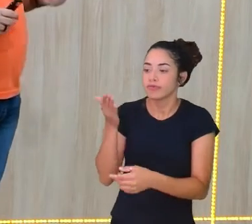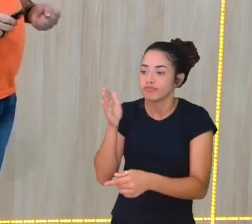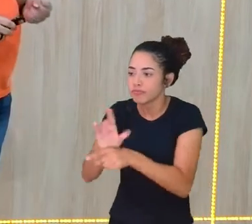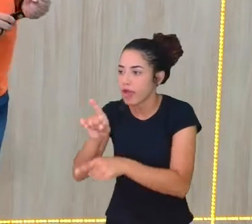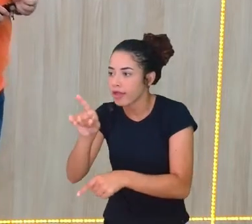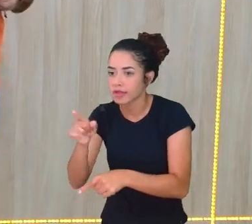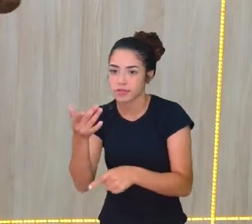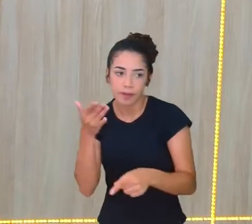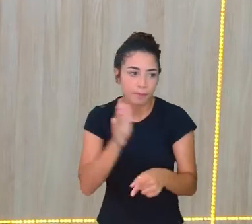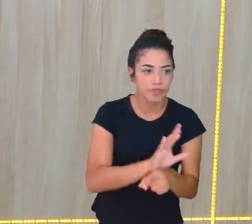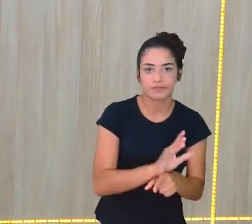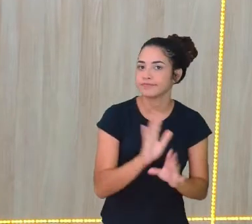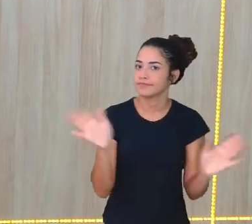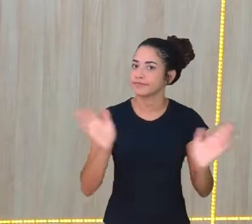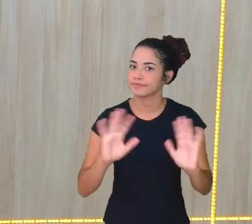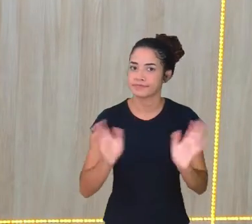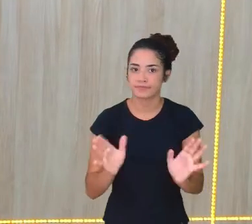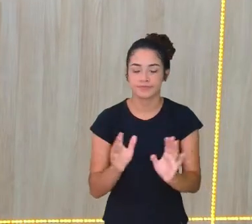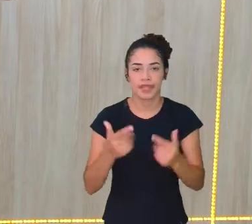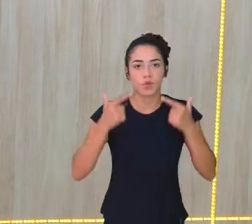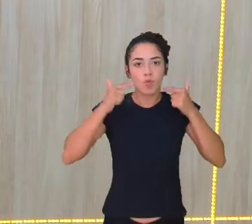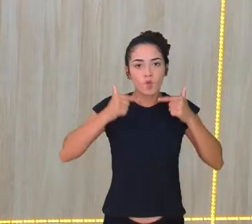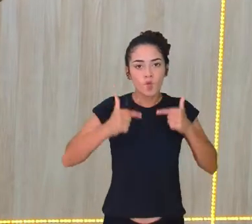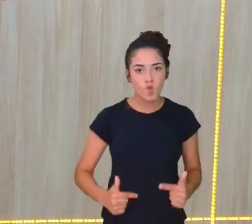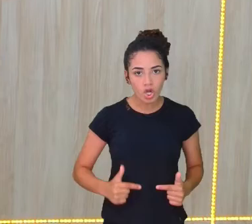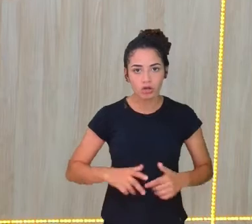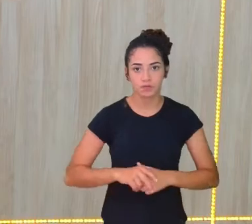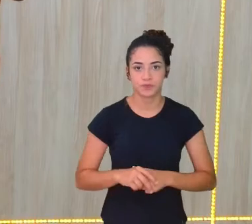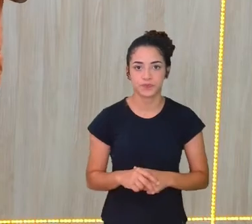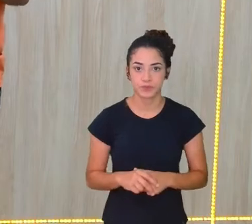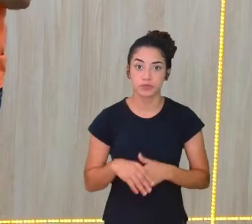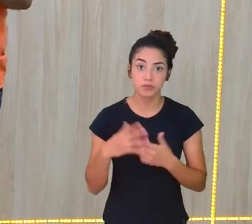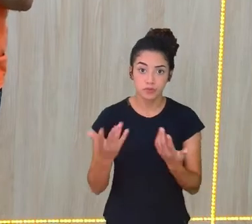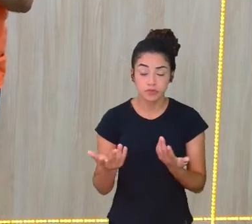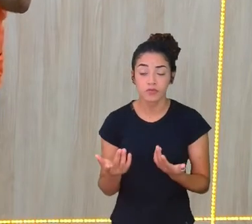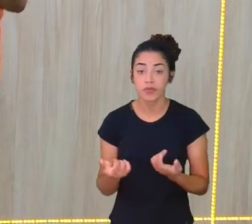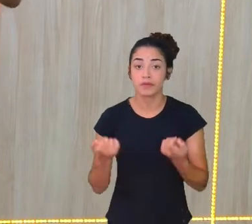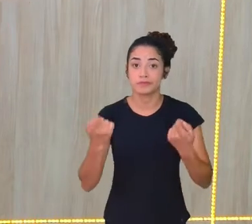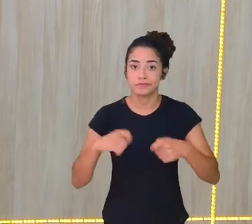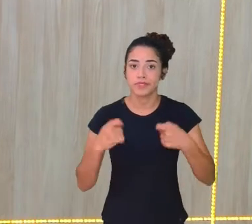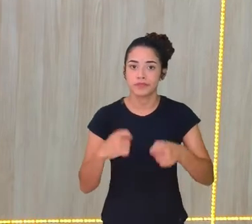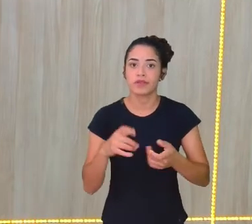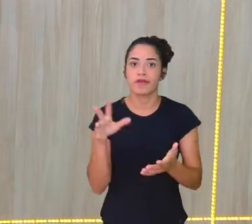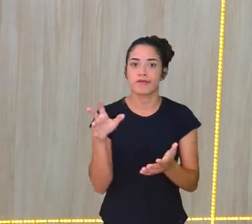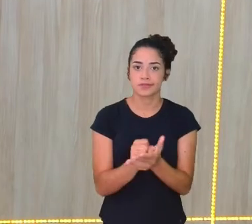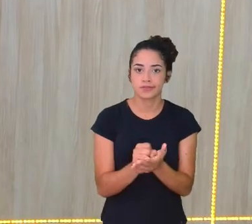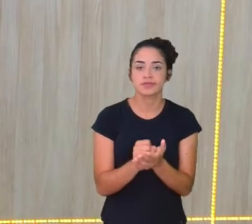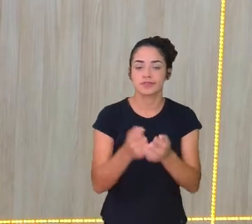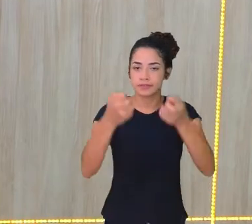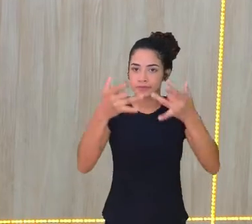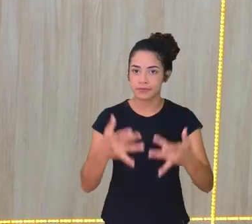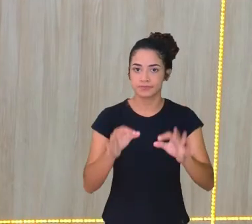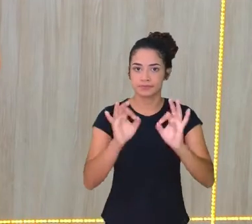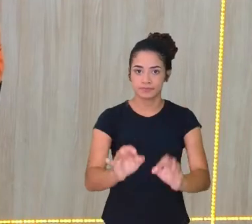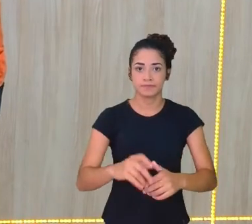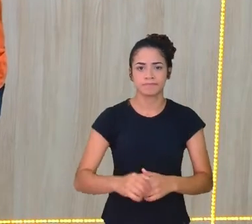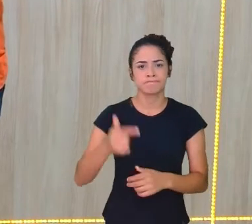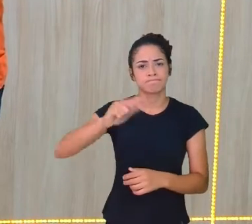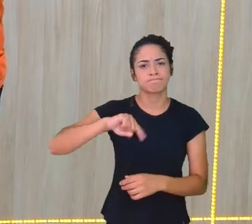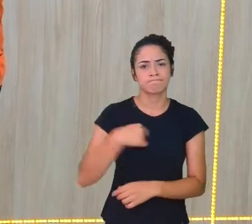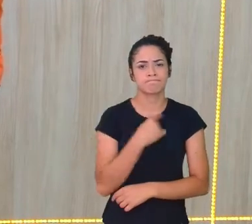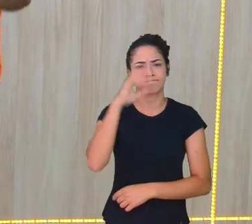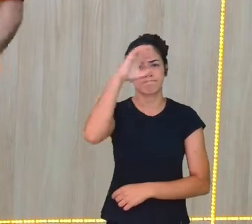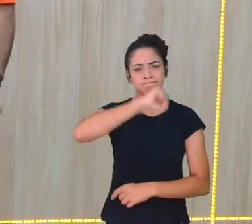enfatizar isso, né? Então, nesse sentido, fica o registro, né? E mais aí, ó, o que é que a gente